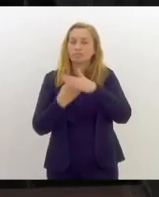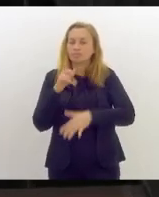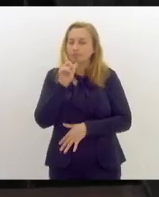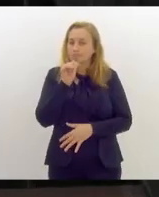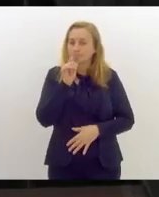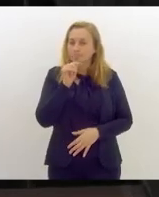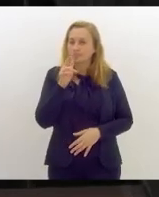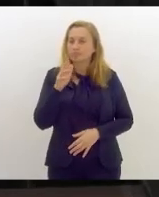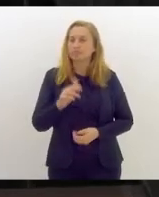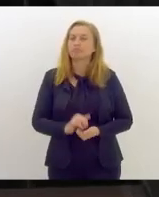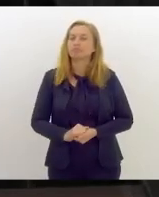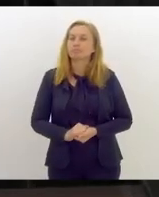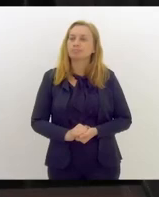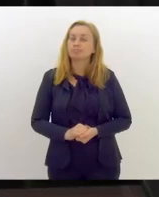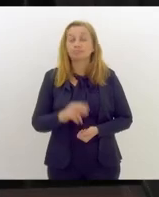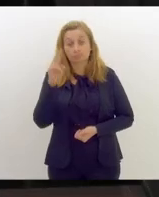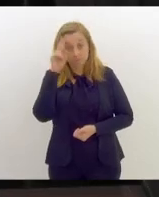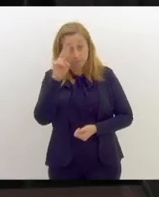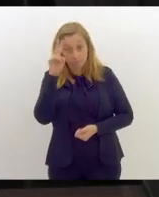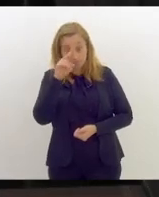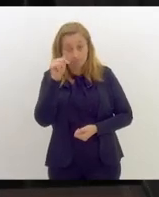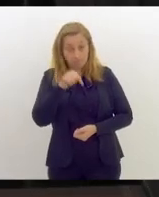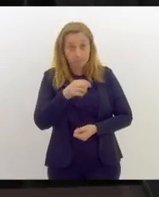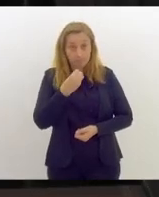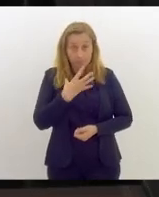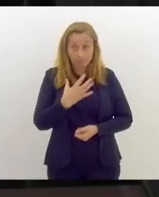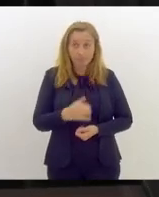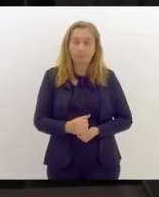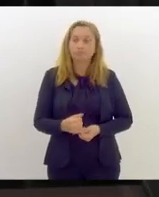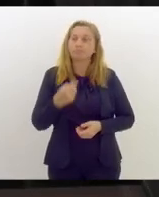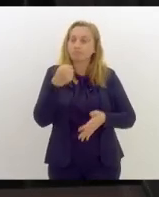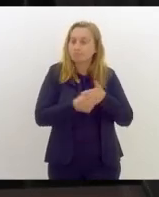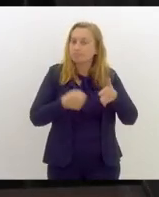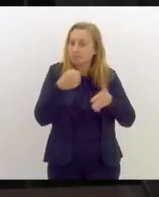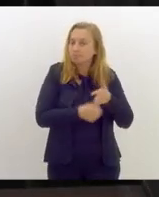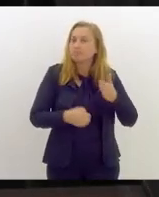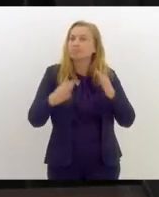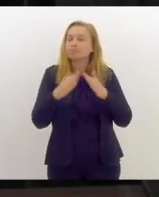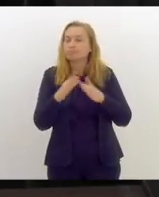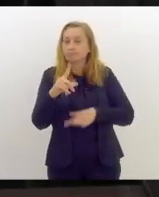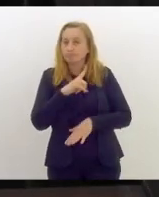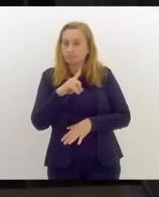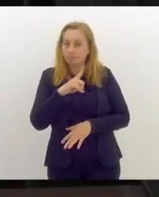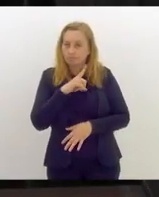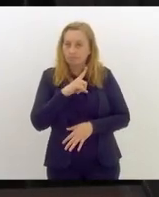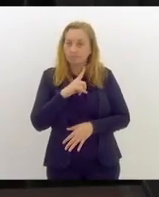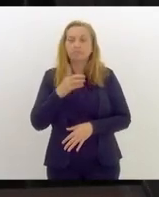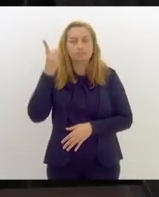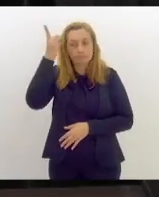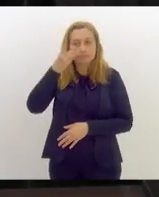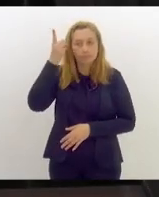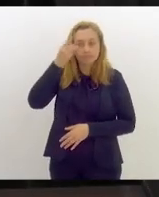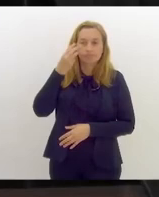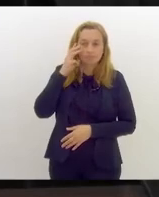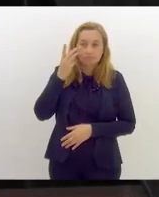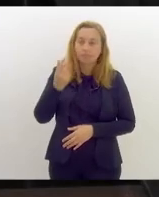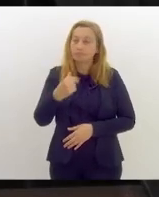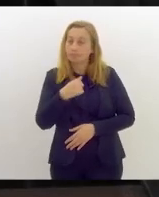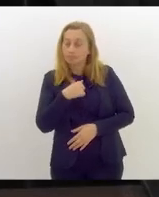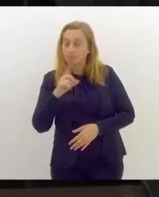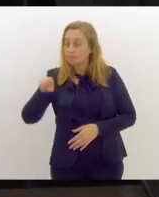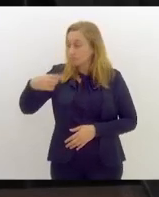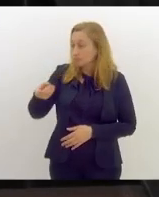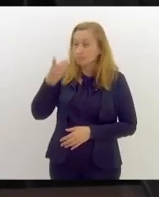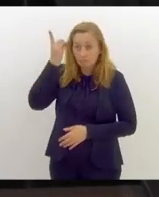aí nunca é demais lembrar aqui né a luta que essa casa travou e deputado valdec eu e os